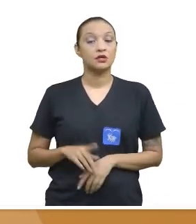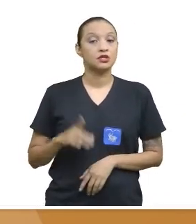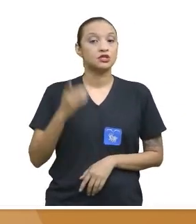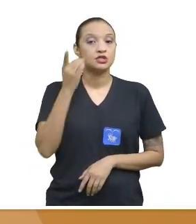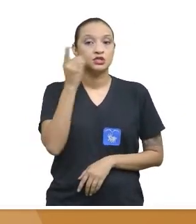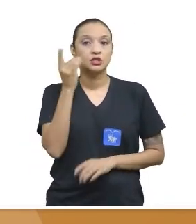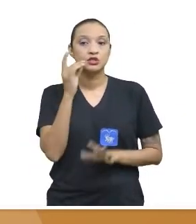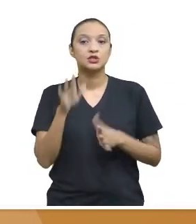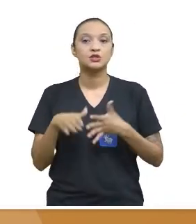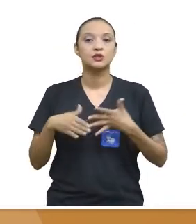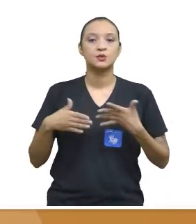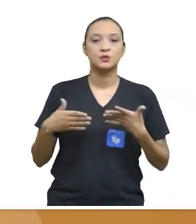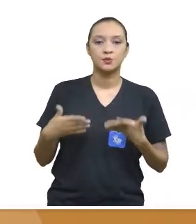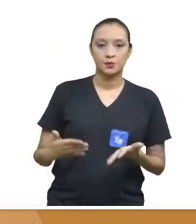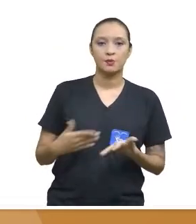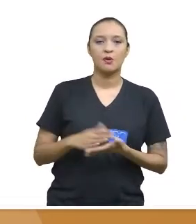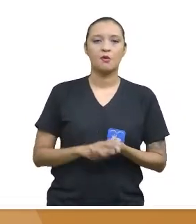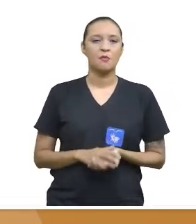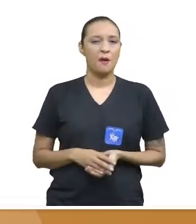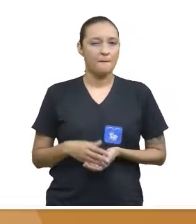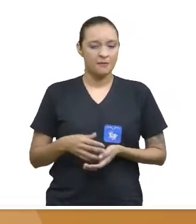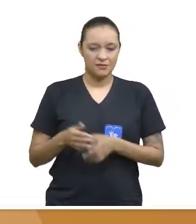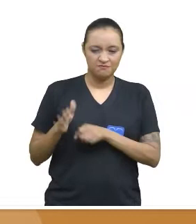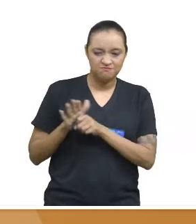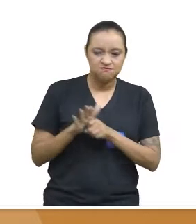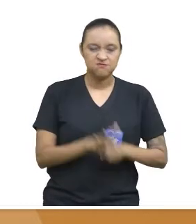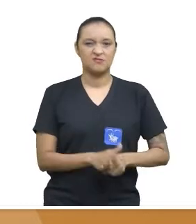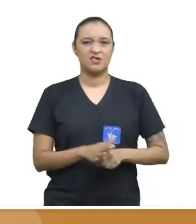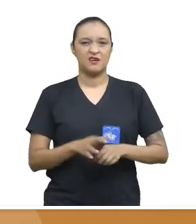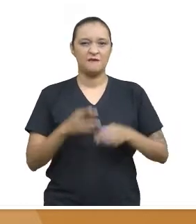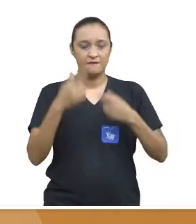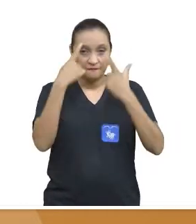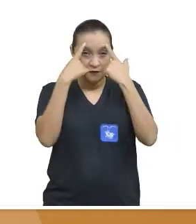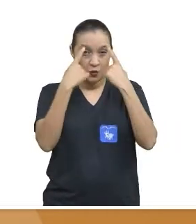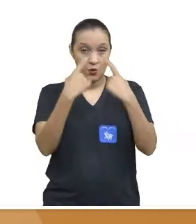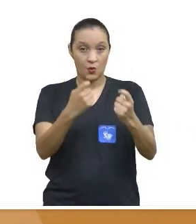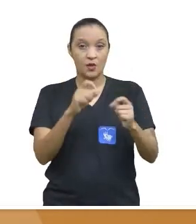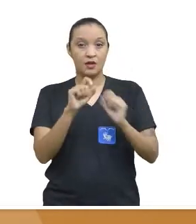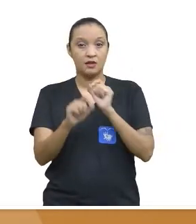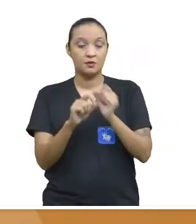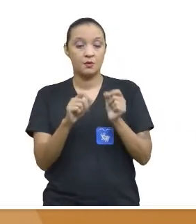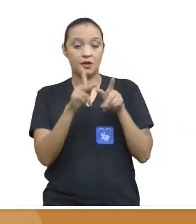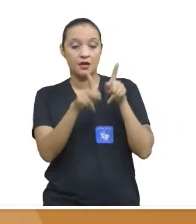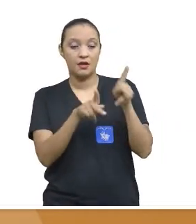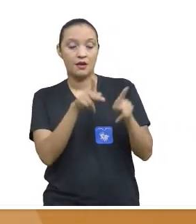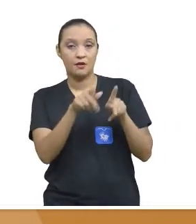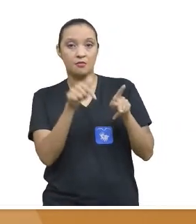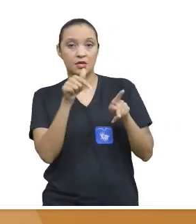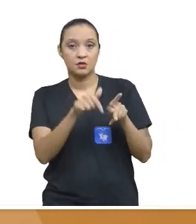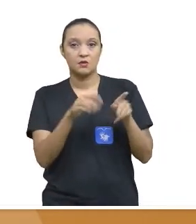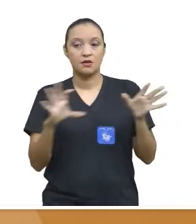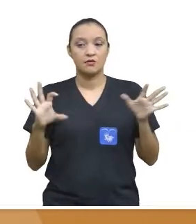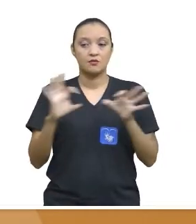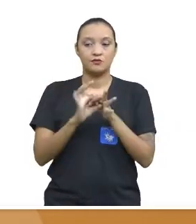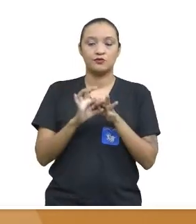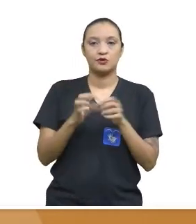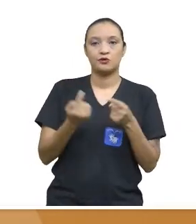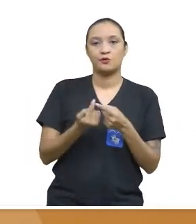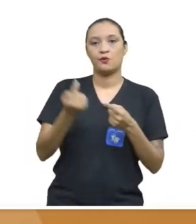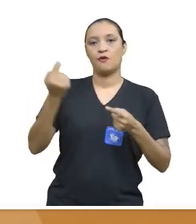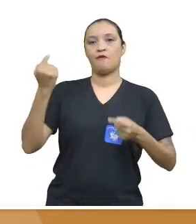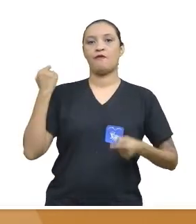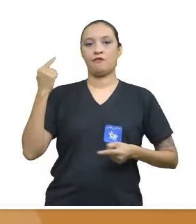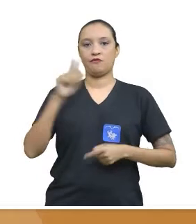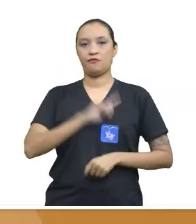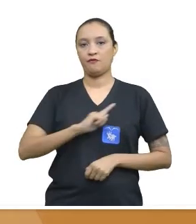contra pessoas, grupos ou órgãos ligados ao governo anterior. Quem era o governo anterior? João